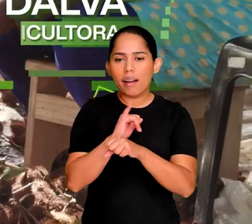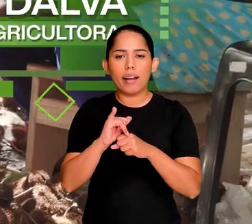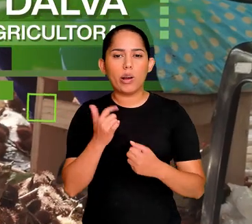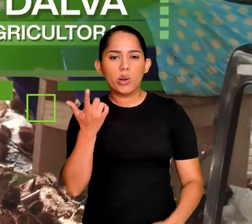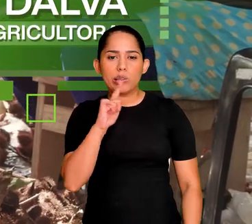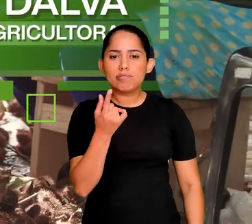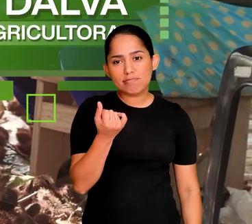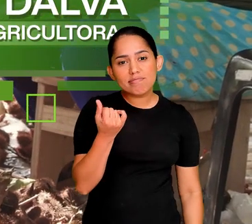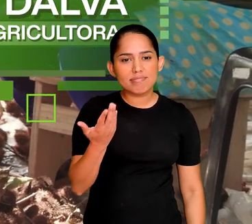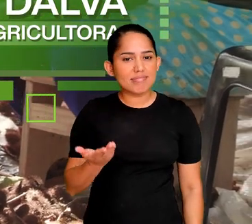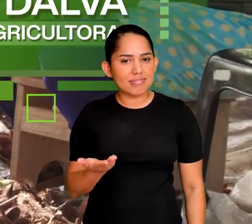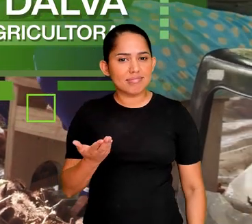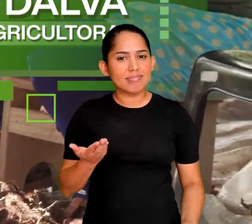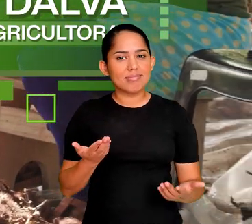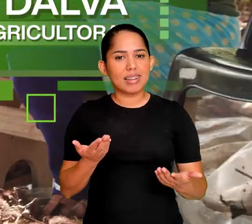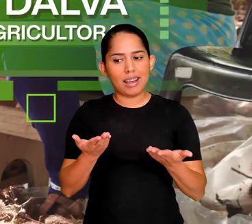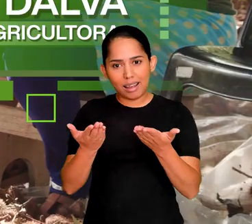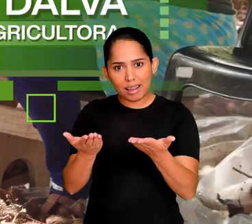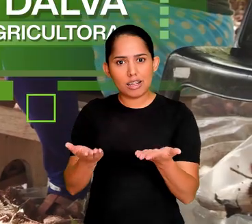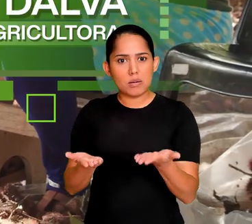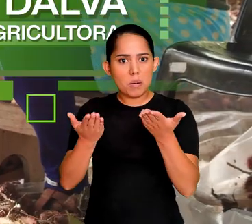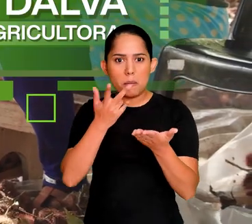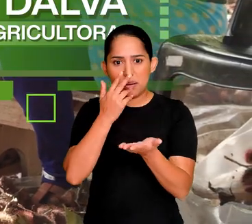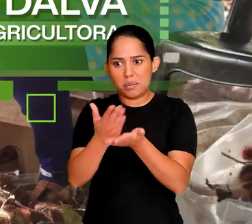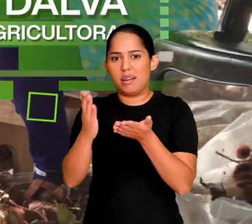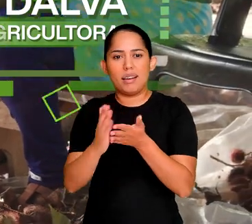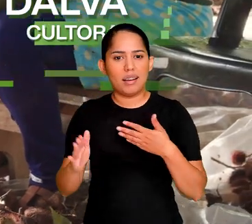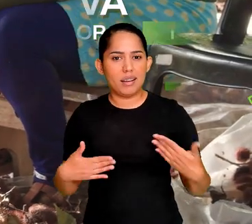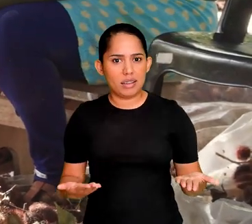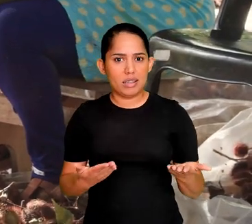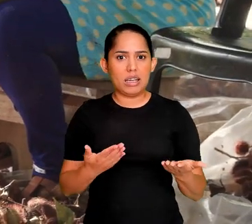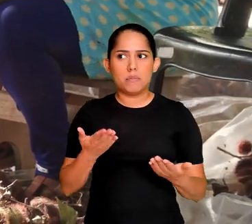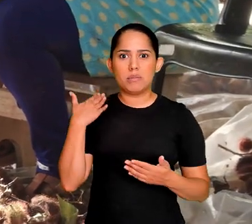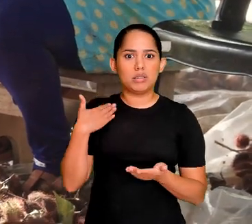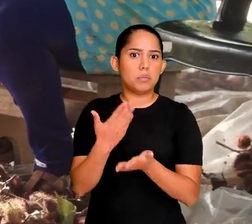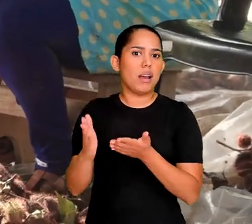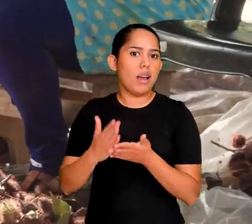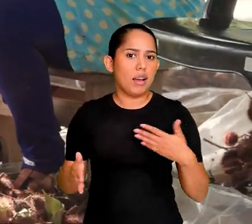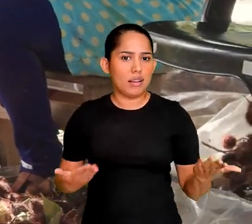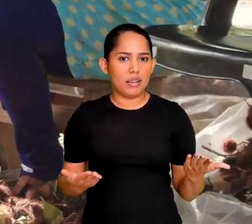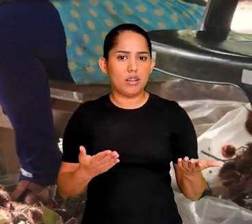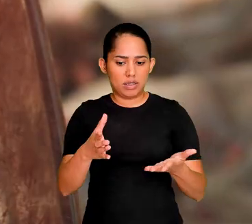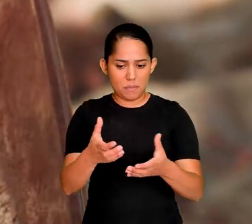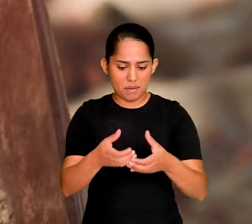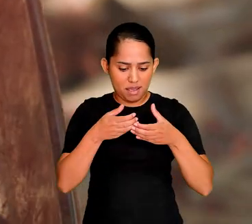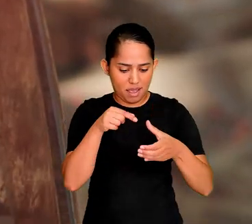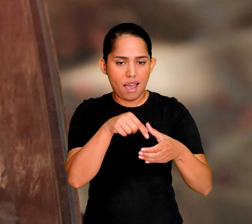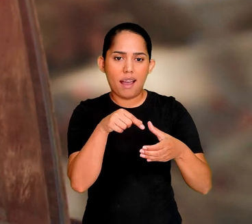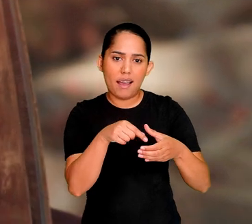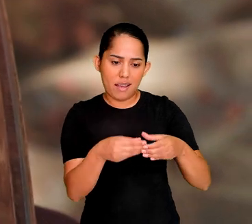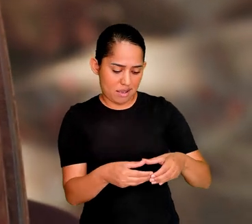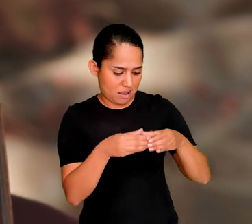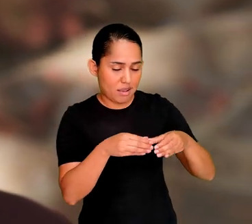Uma maneira de ganhar um dinheiro, uma coisa que tá aí a perder, né? Uma coisa que perdia. Pega